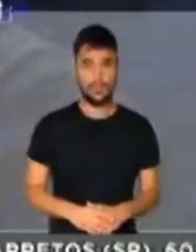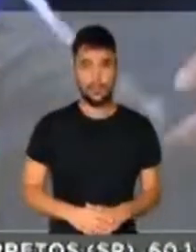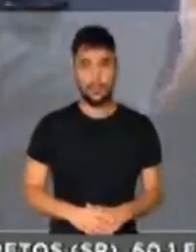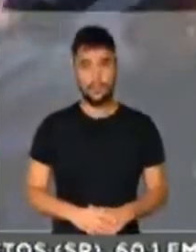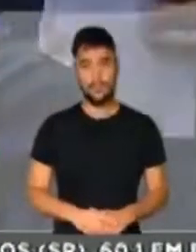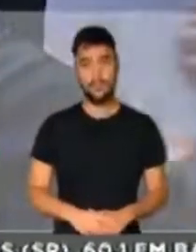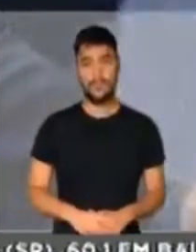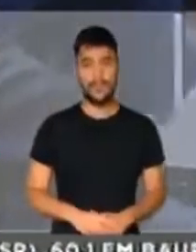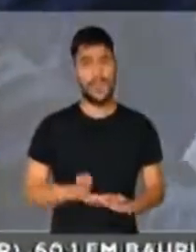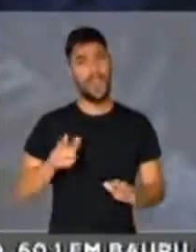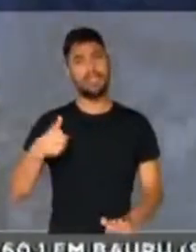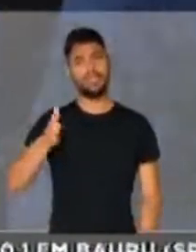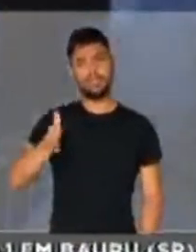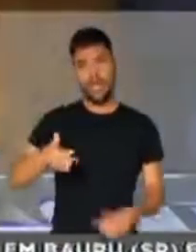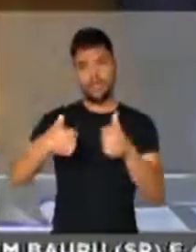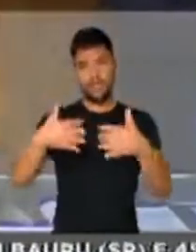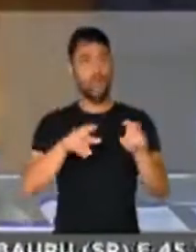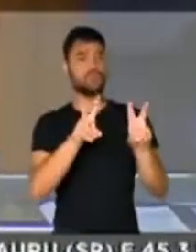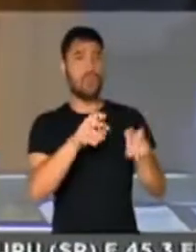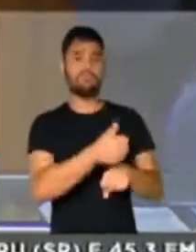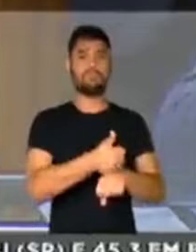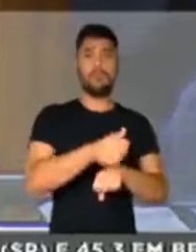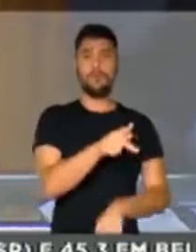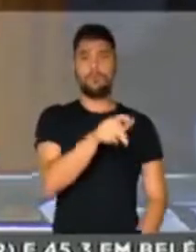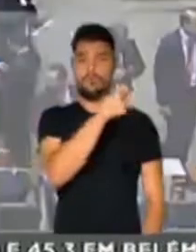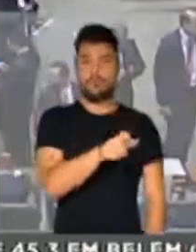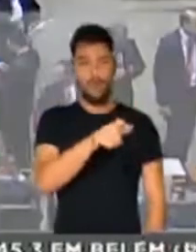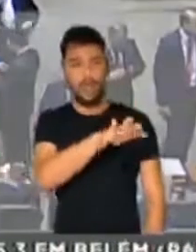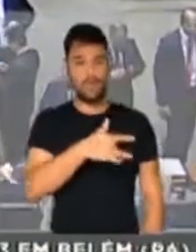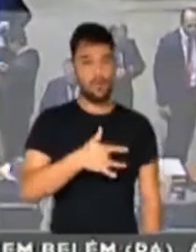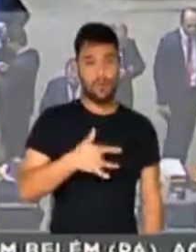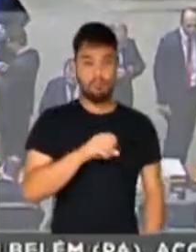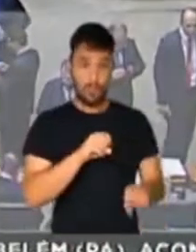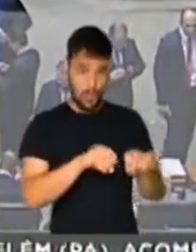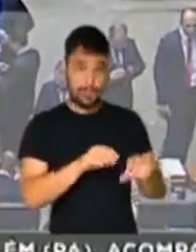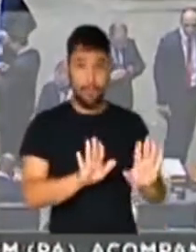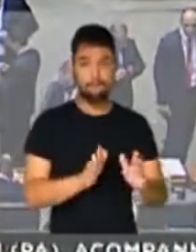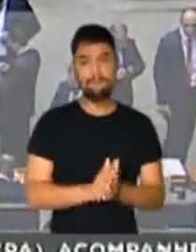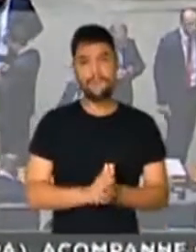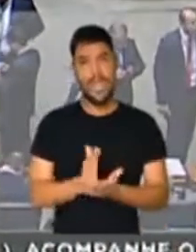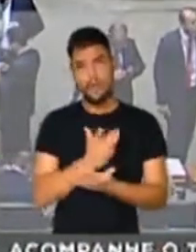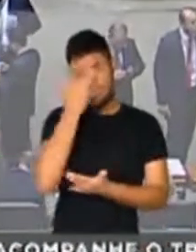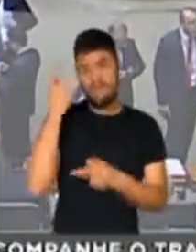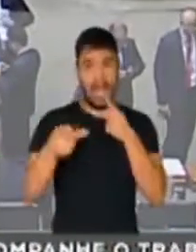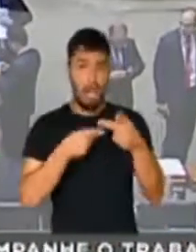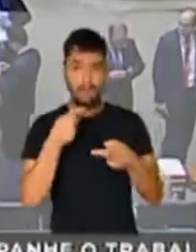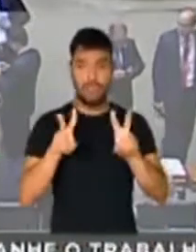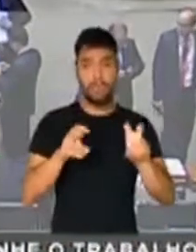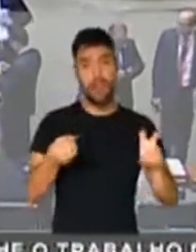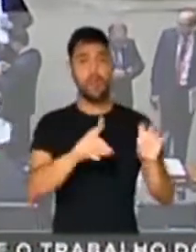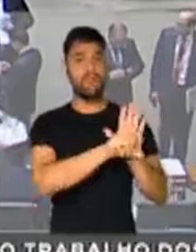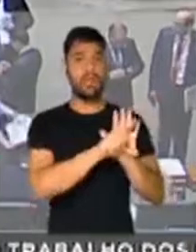Presidente, tenham falado aqui a respeito da questão dos professores, da educação, porque muito se fala nessa casa sobre a reforma da Previdência, que é